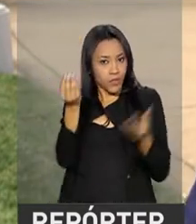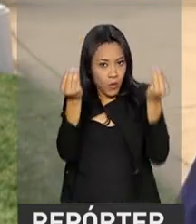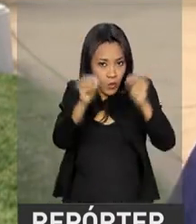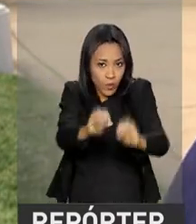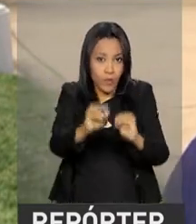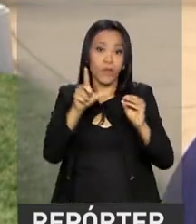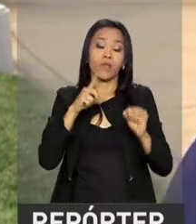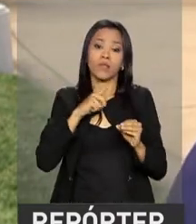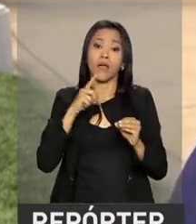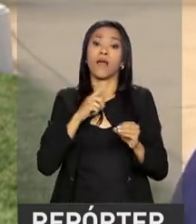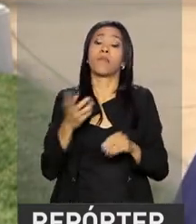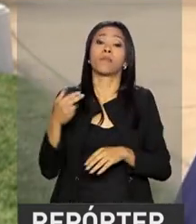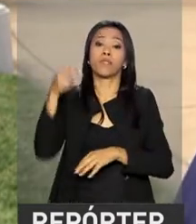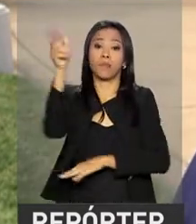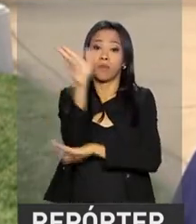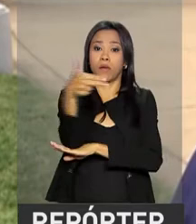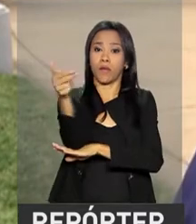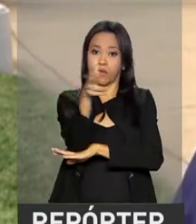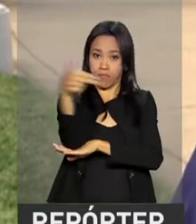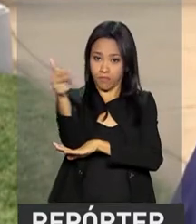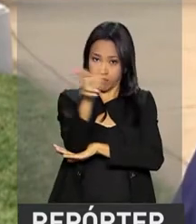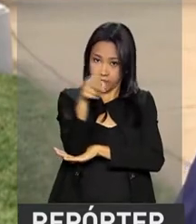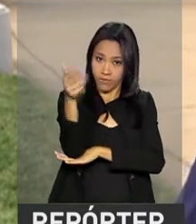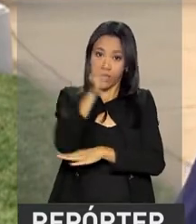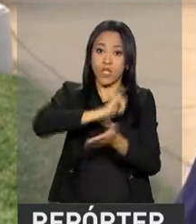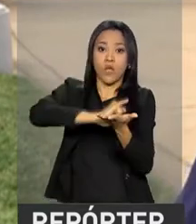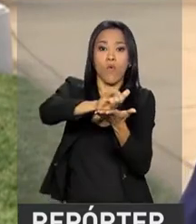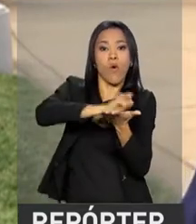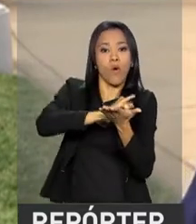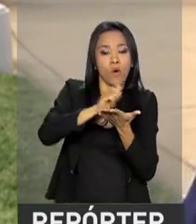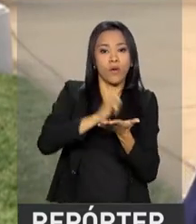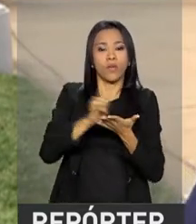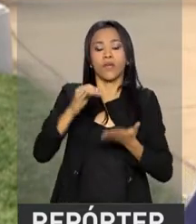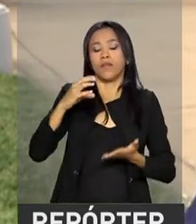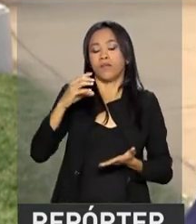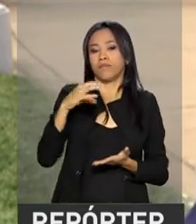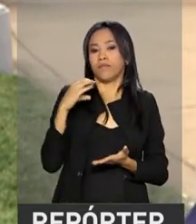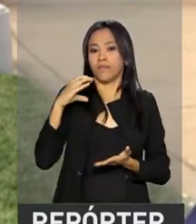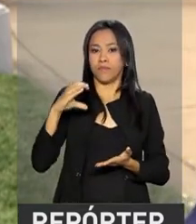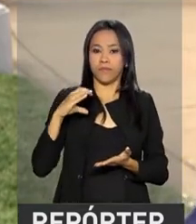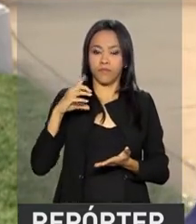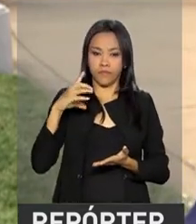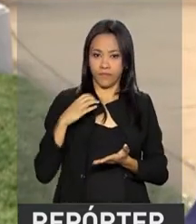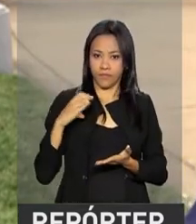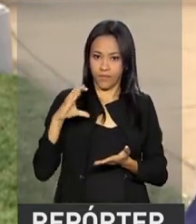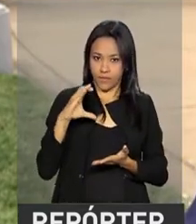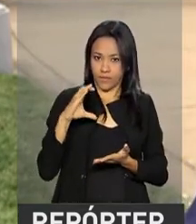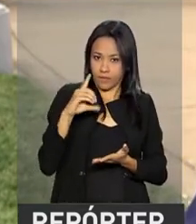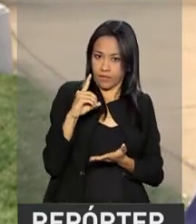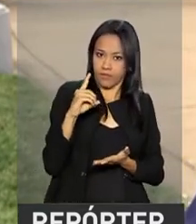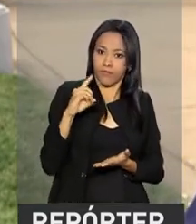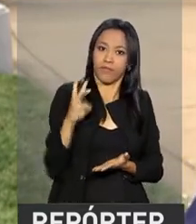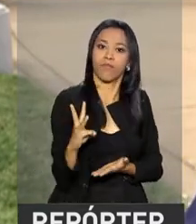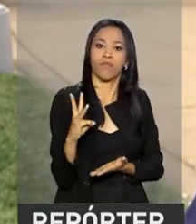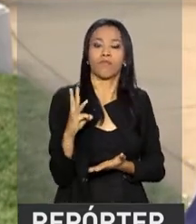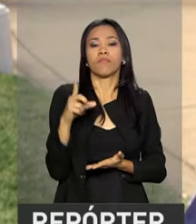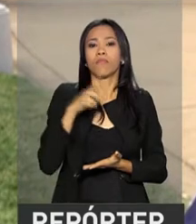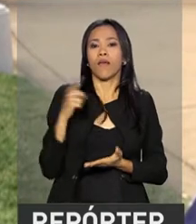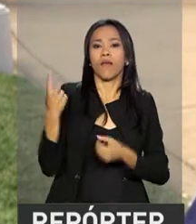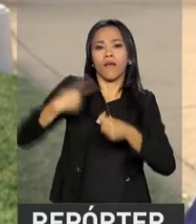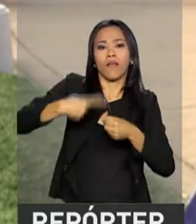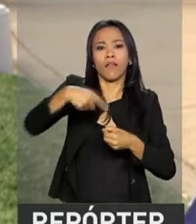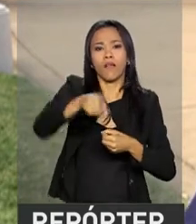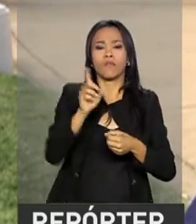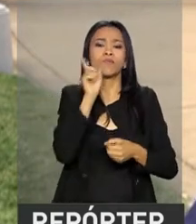Brasil, como a Embaixada do Brasil em Washington, em estado de alerta para prestar o apoio necessário aos brasileiros afetados